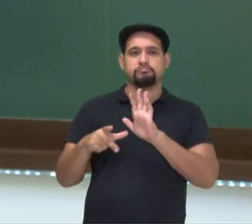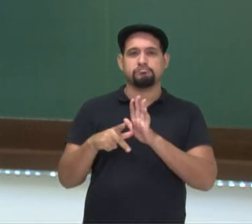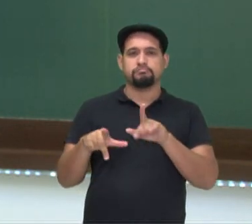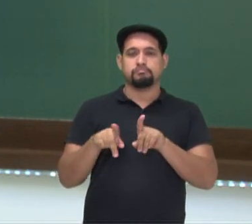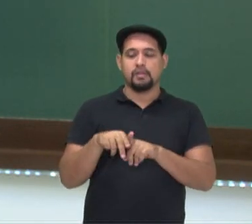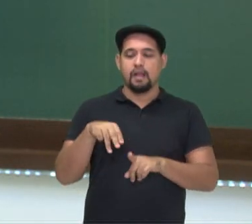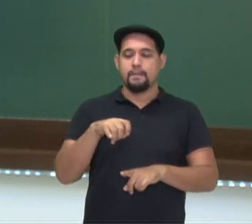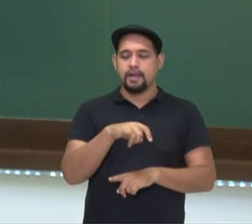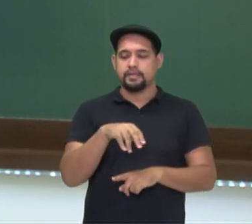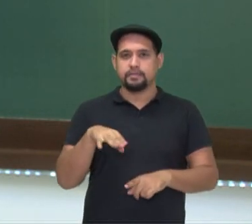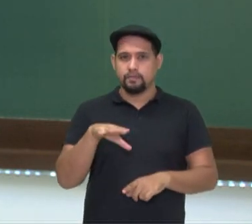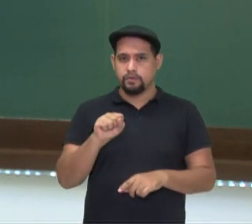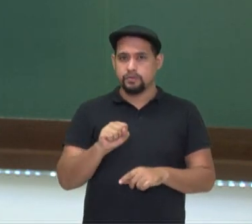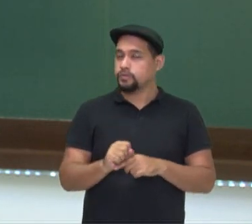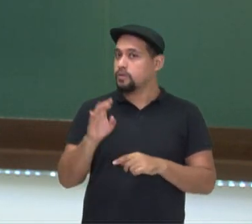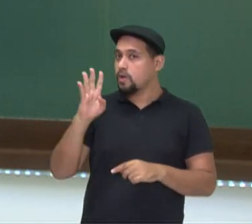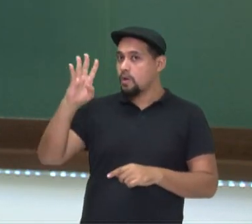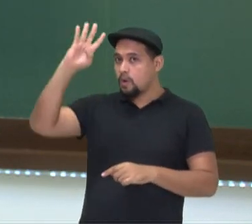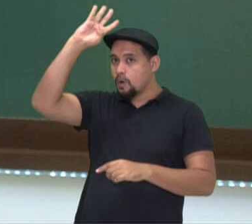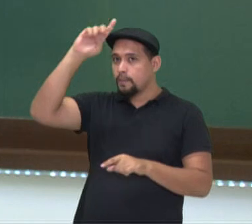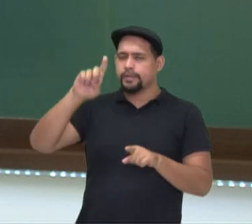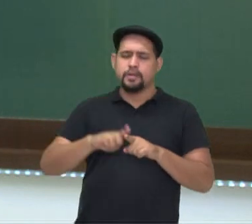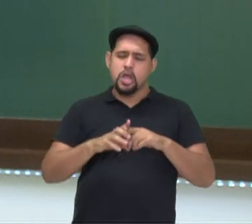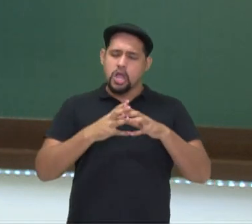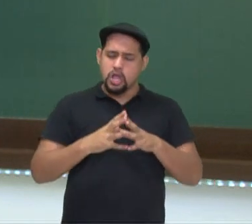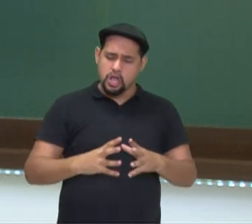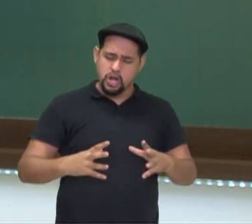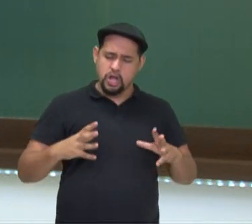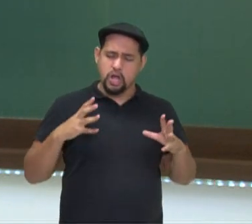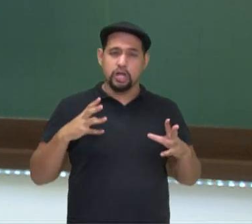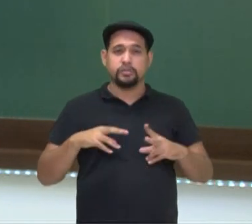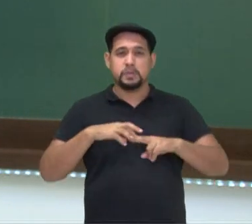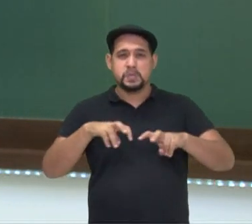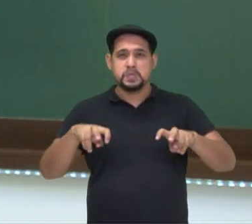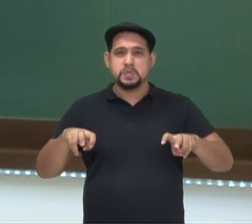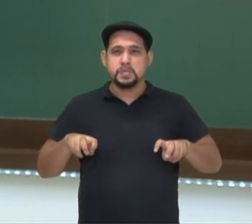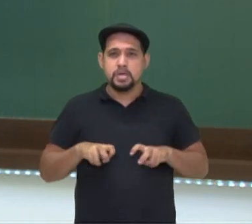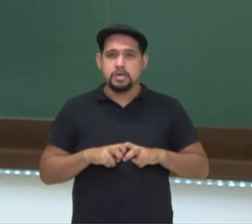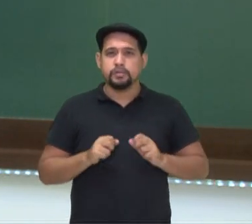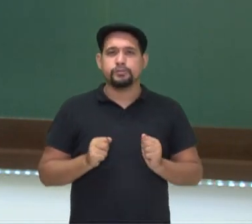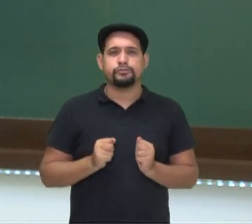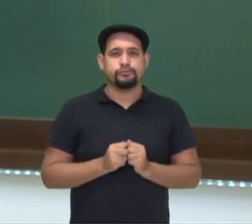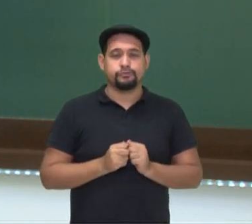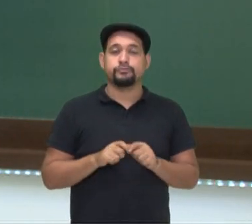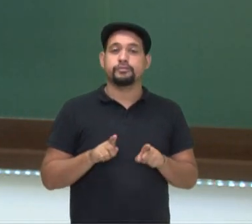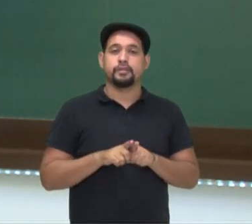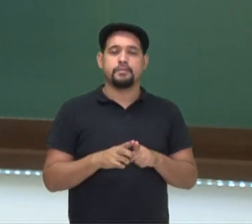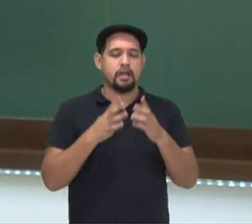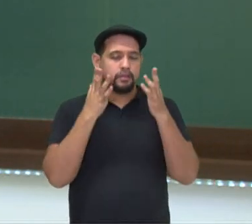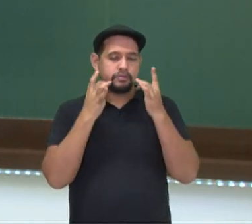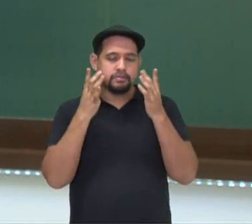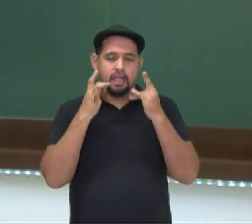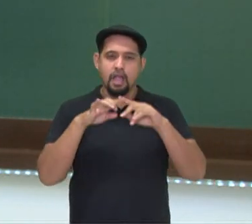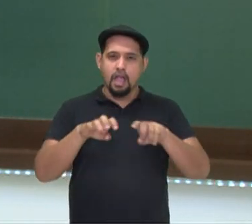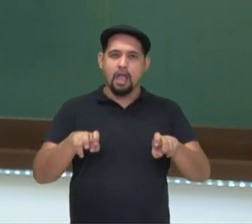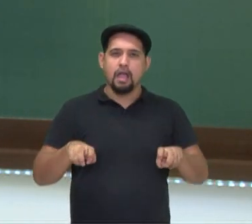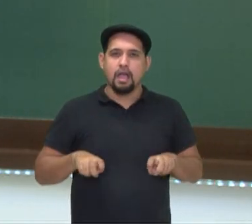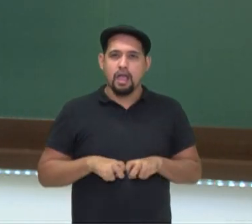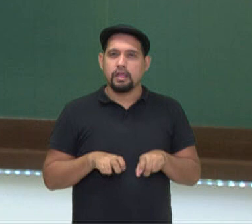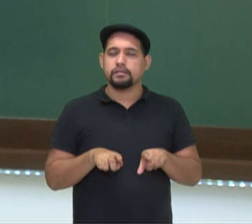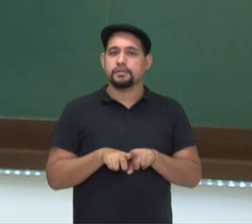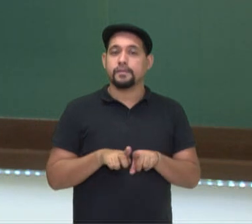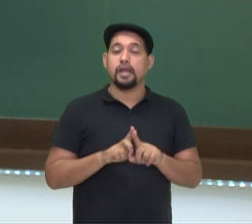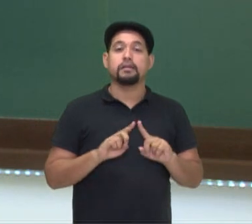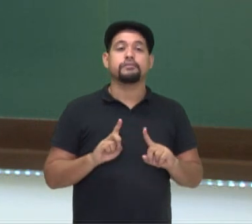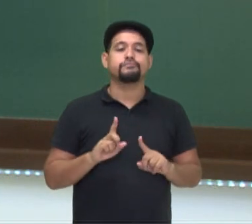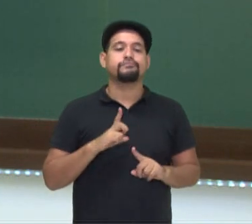Circo Máximos em Roma, né? Grandioso, com a plateia ao redor, no formato de teatro de arena, o palco no meio,